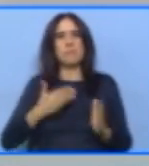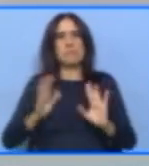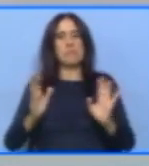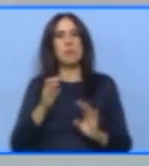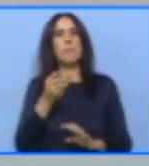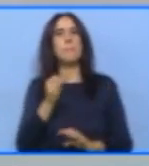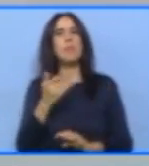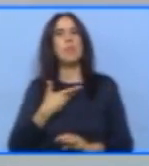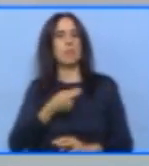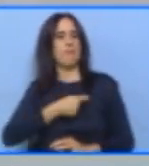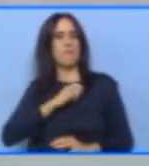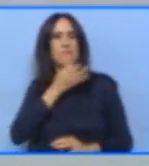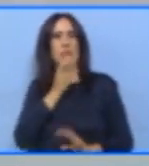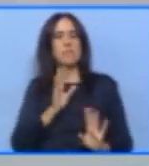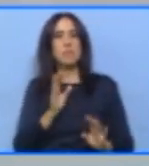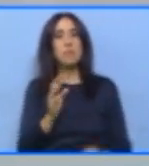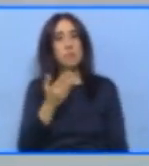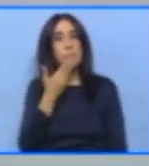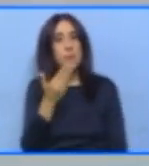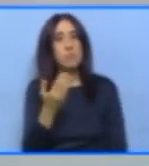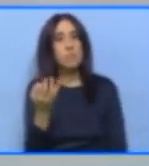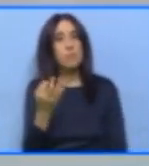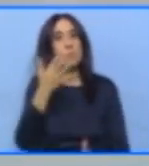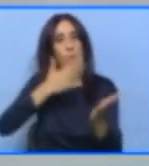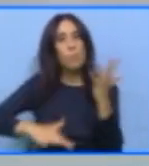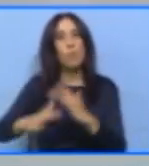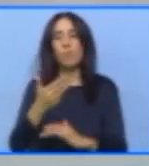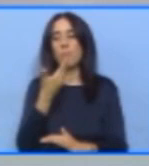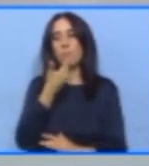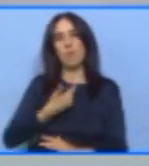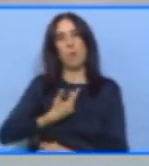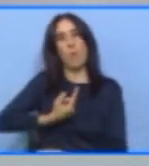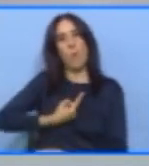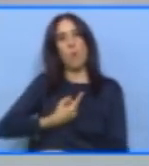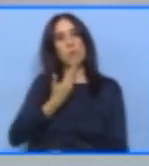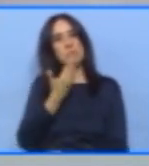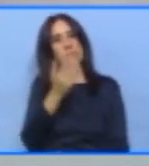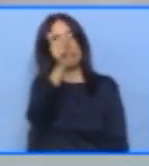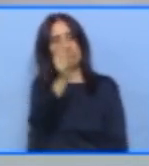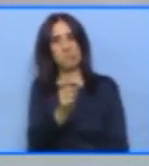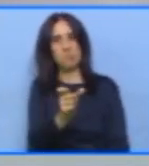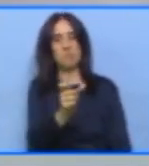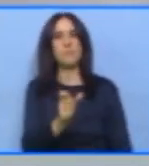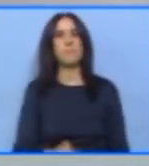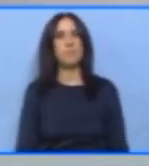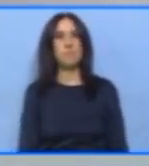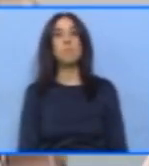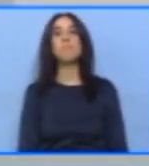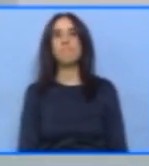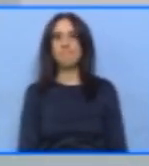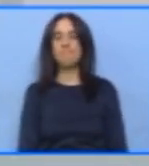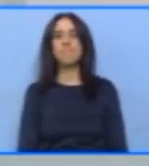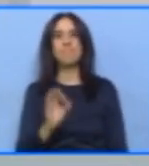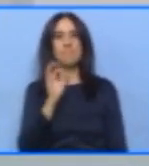pedidos. Peço porque este é o pedido que o povo me pede que lhe faça. Foi o